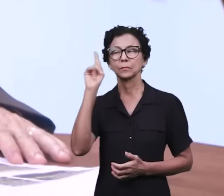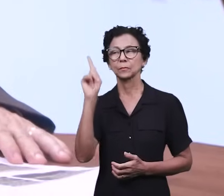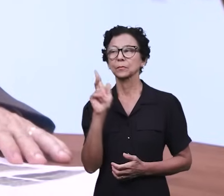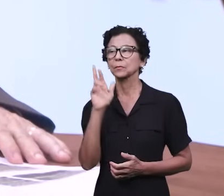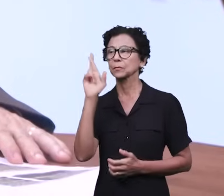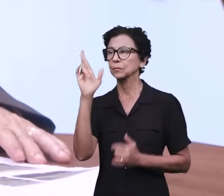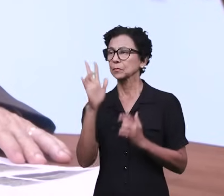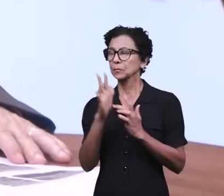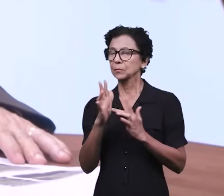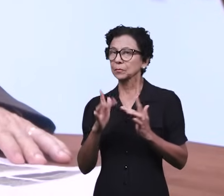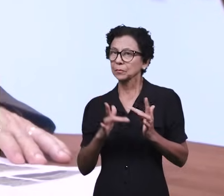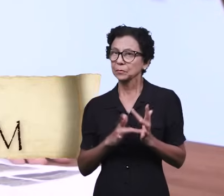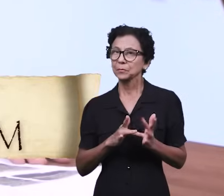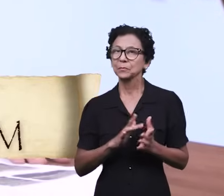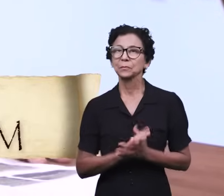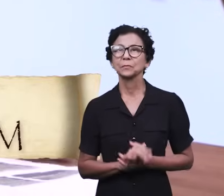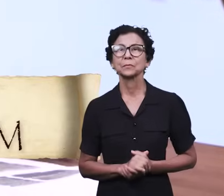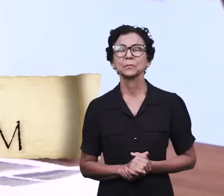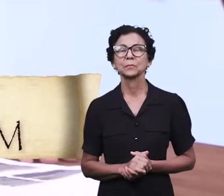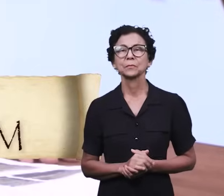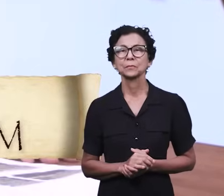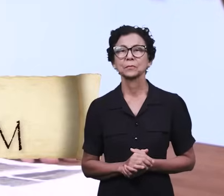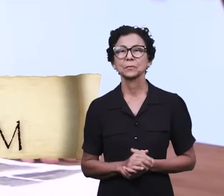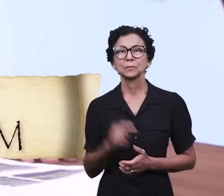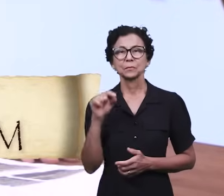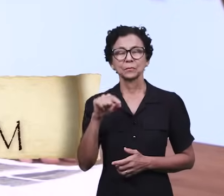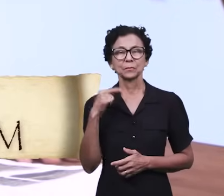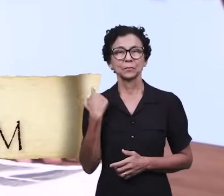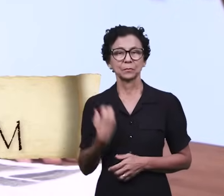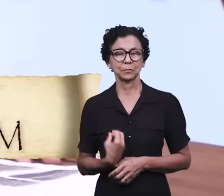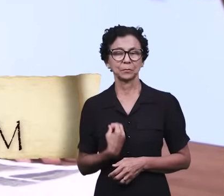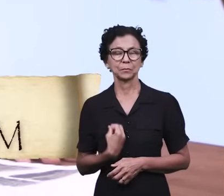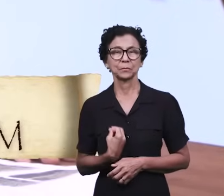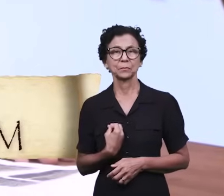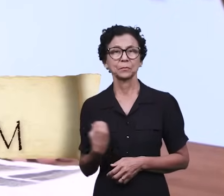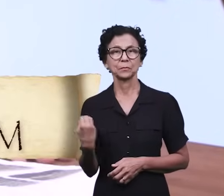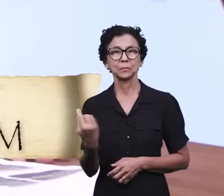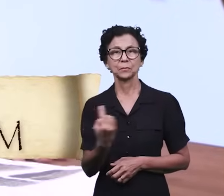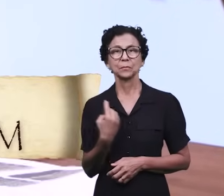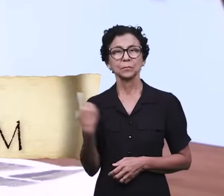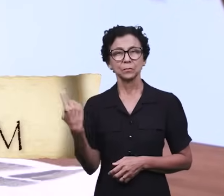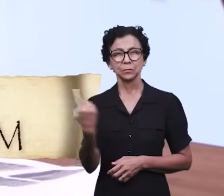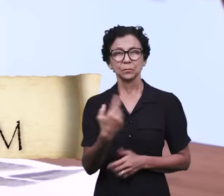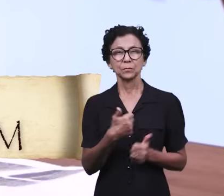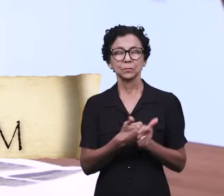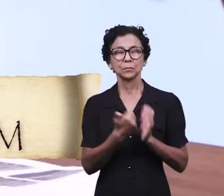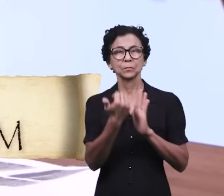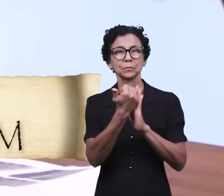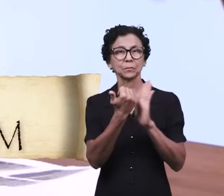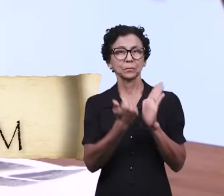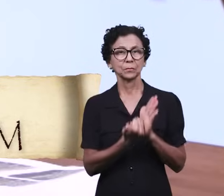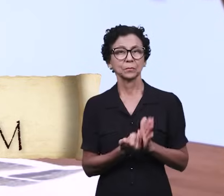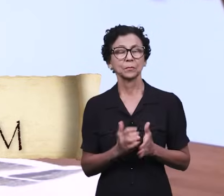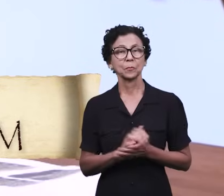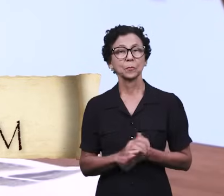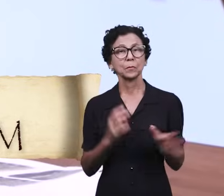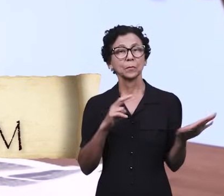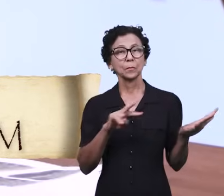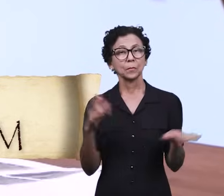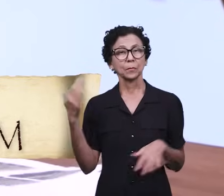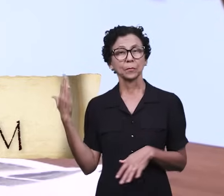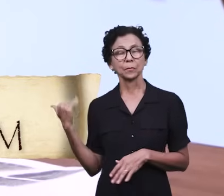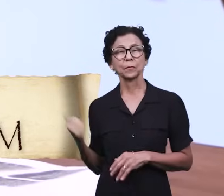Senhor, os companheiros da mesa e os irmãos que compartilham conosco. Na edição passada, nós falamos muito sobre